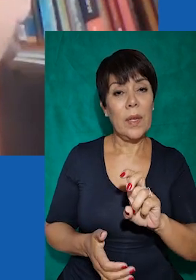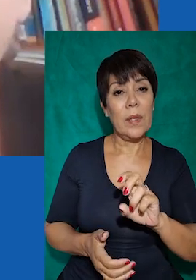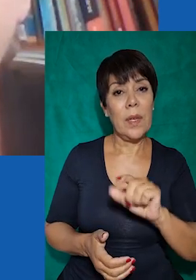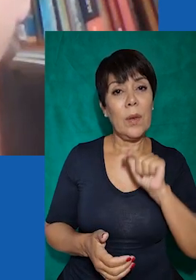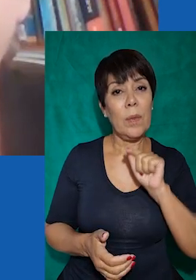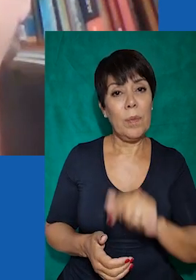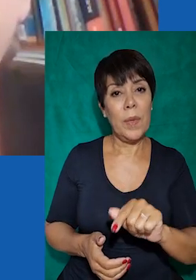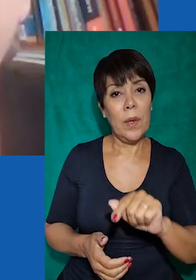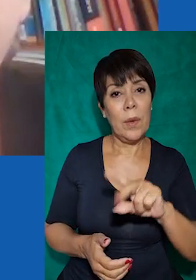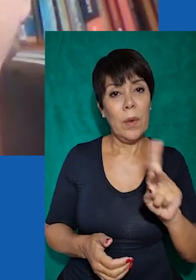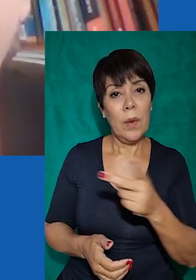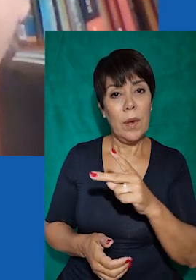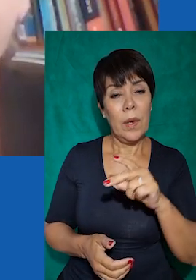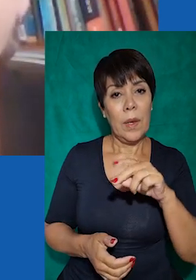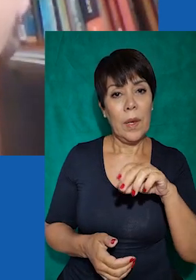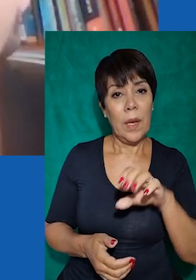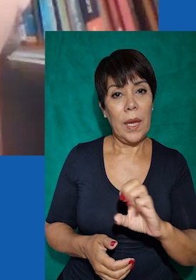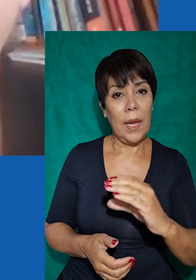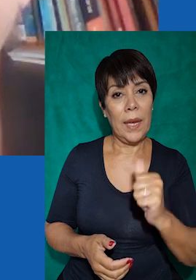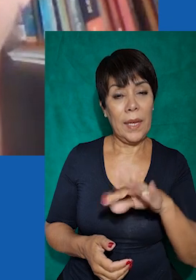mil hectares e algumas coisas, né,